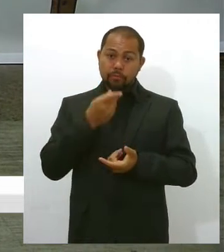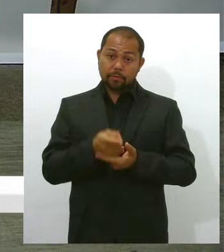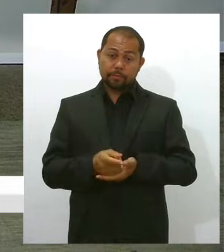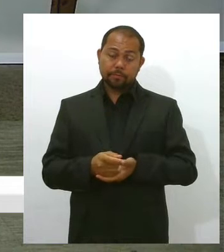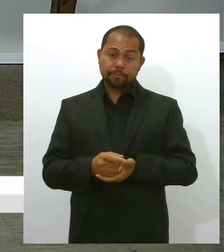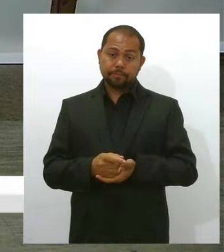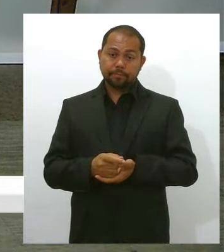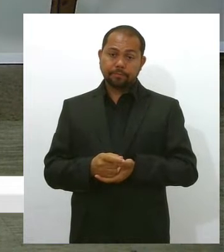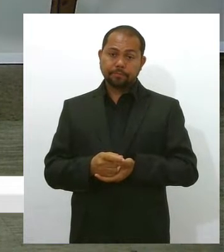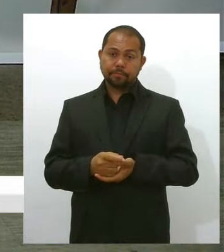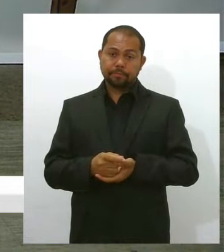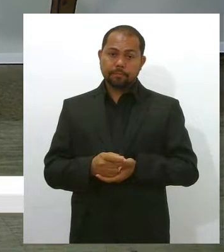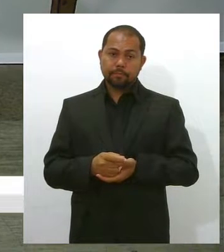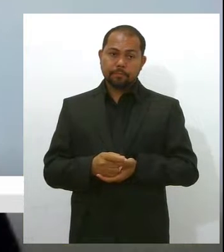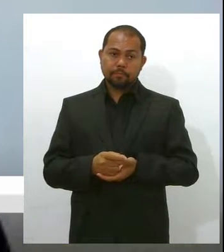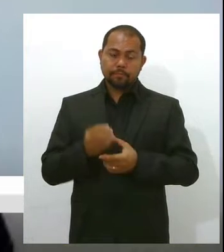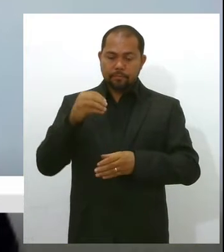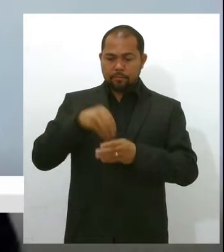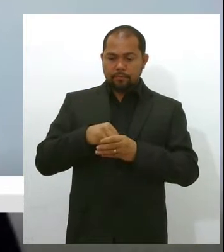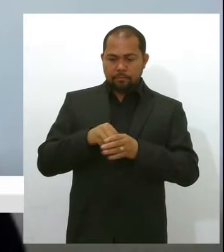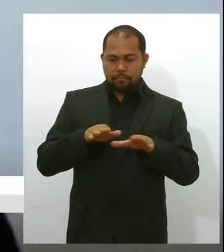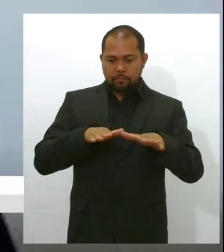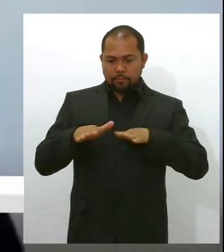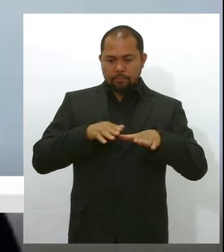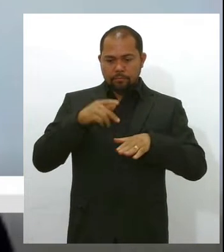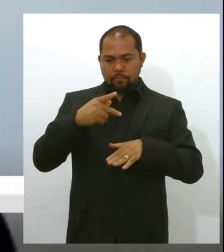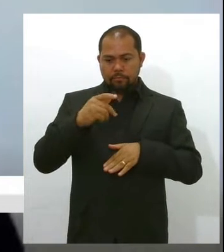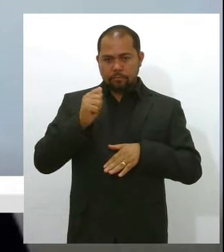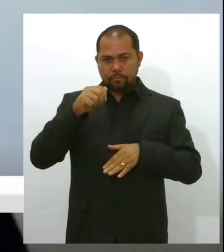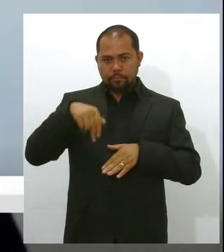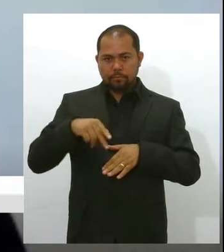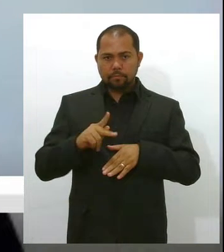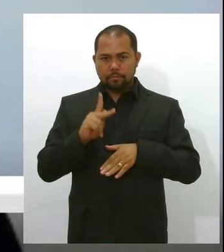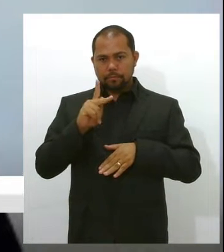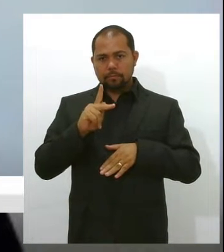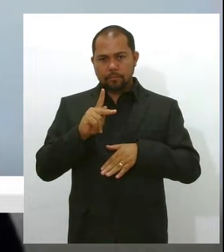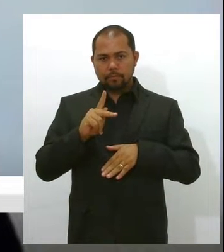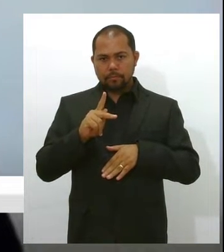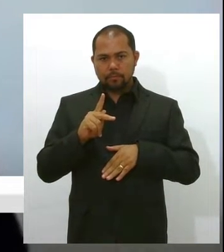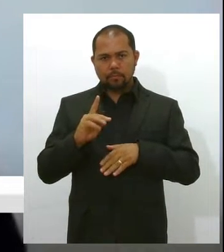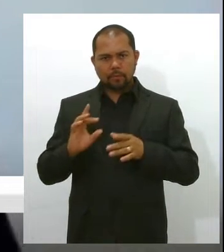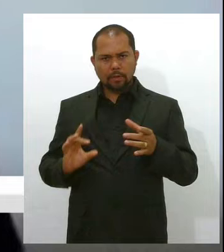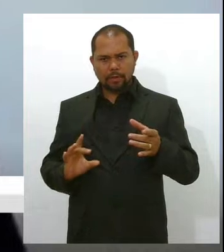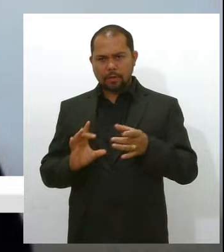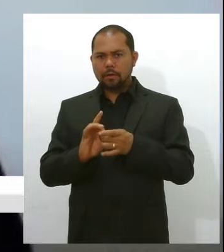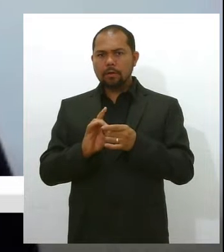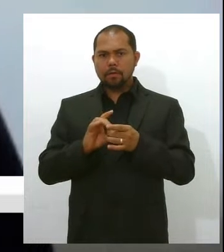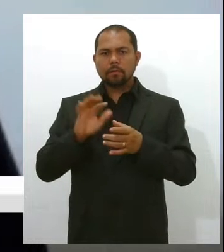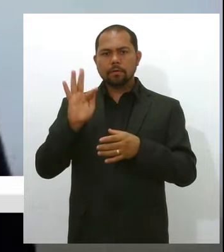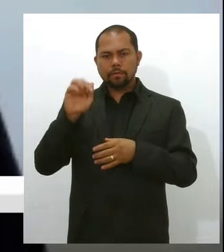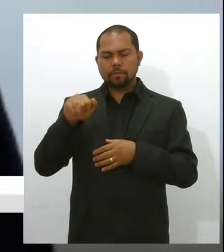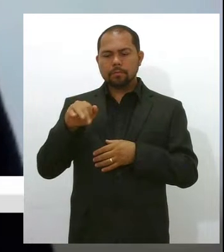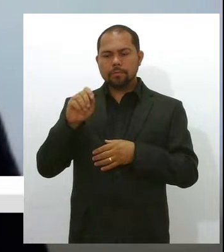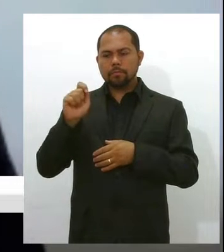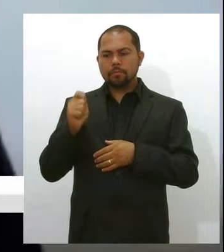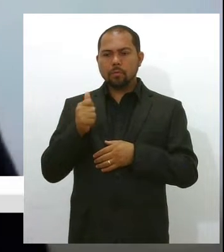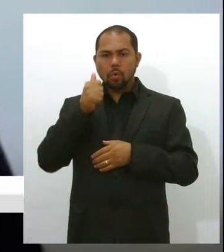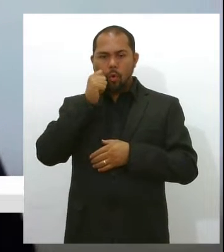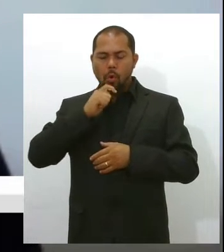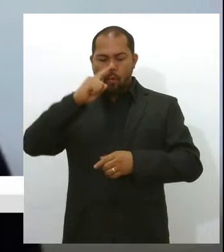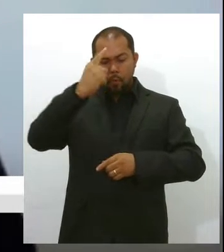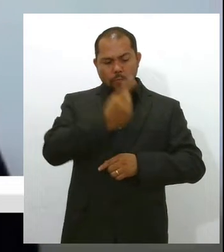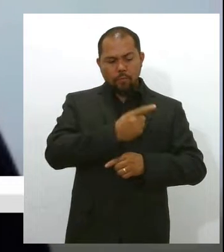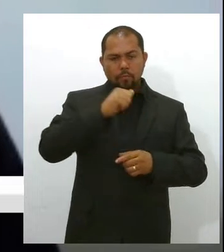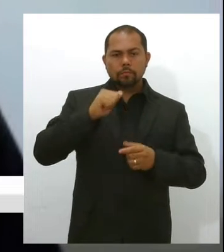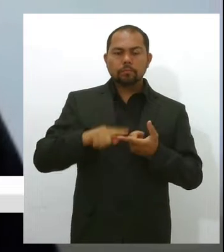a presença de mulheres é amplamente ligada ao feminismo. Boa parte das mulheres presentes no movimento punk